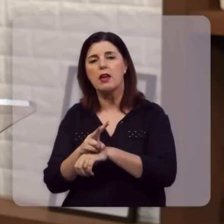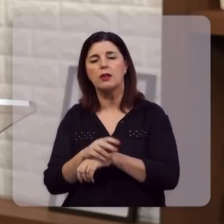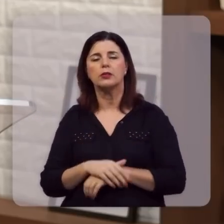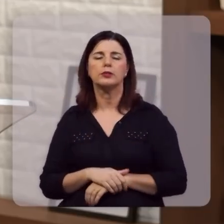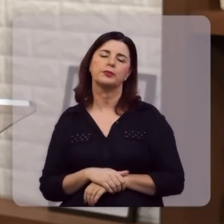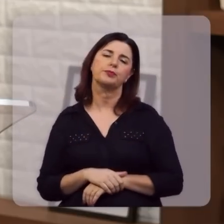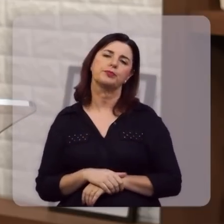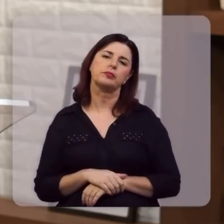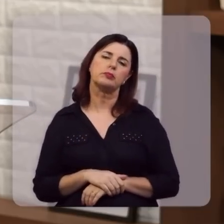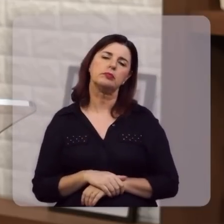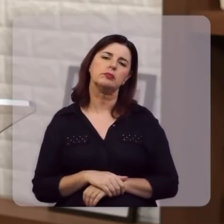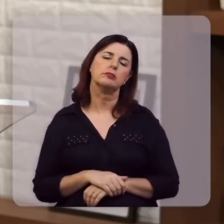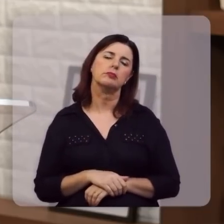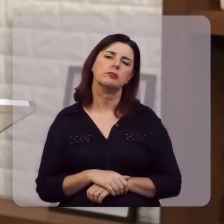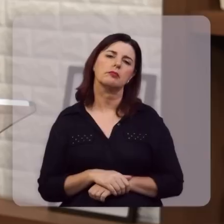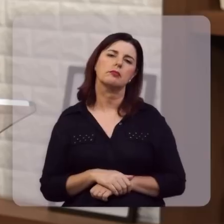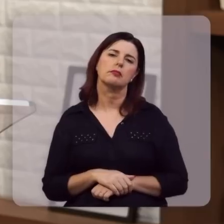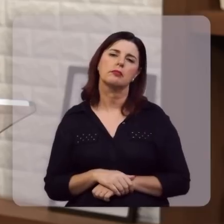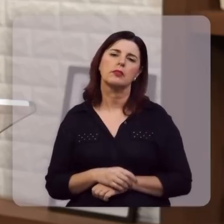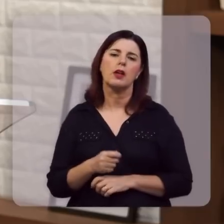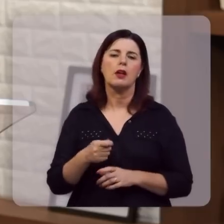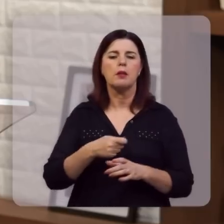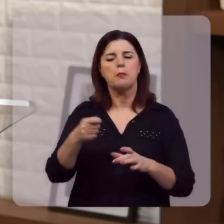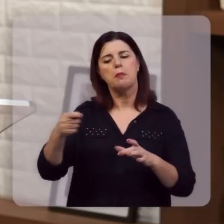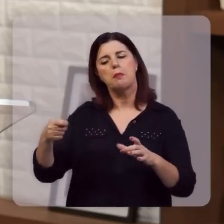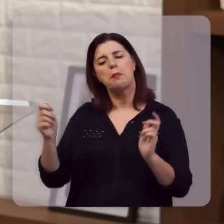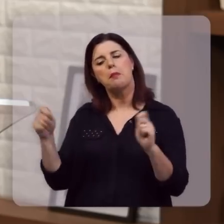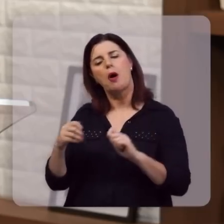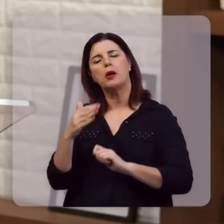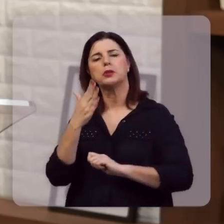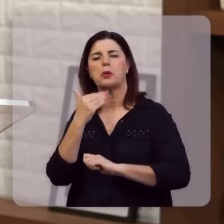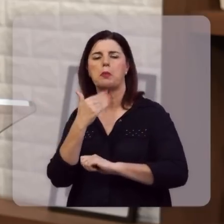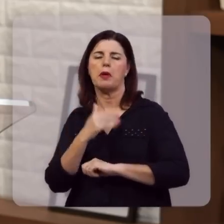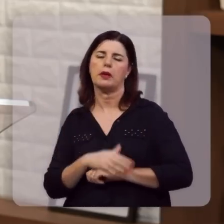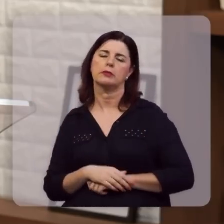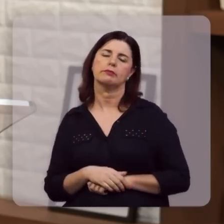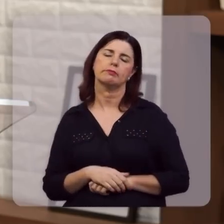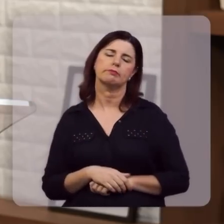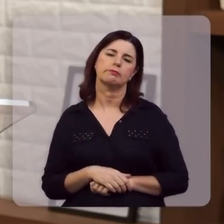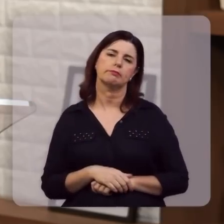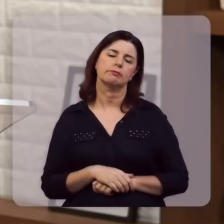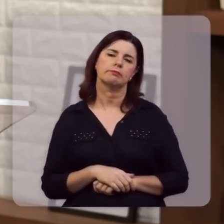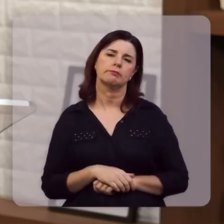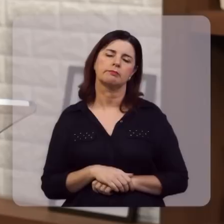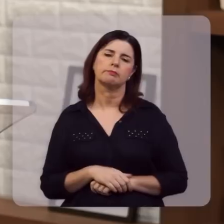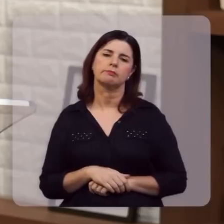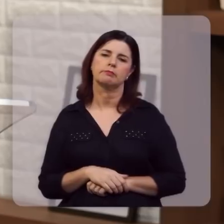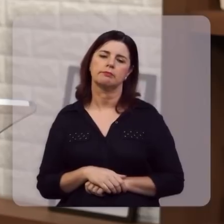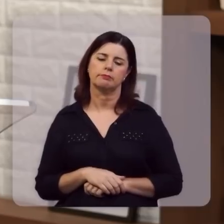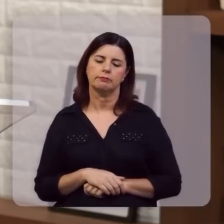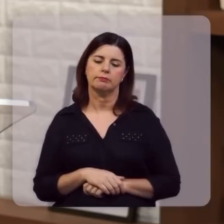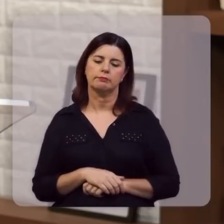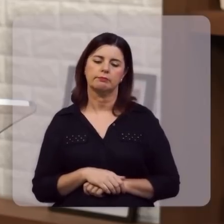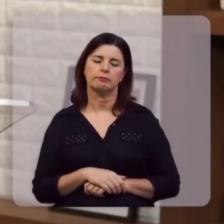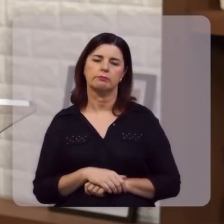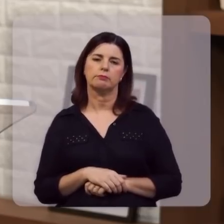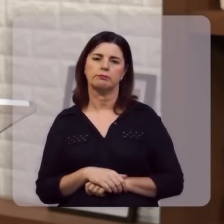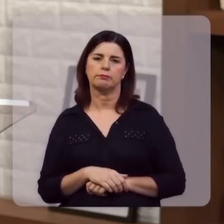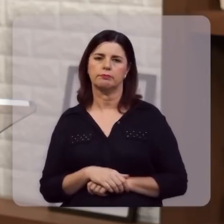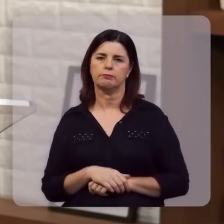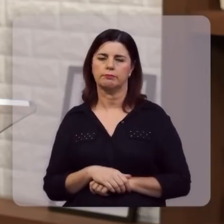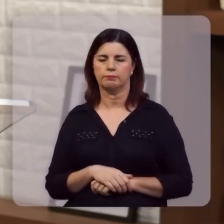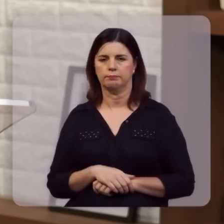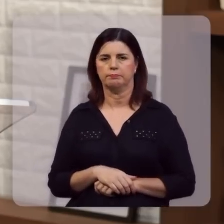das calossíntidas e os discípulos podem agora se alimentar com comida